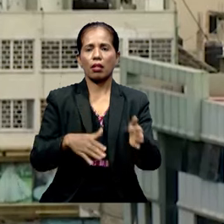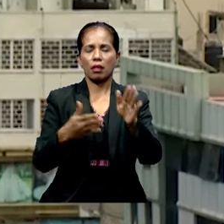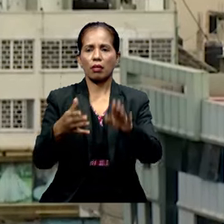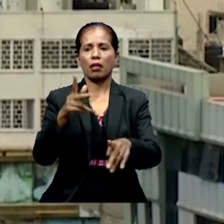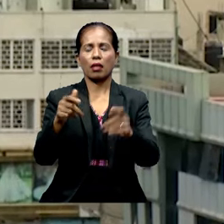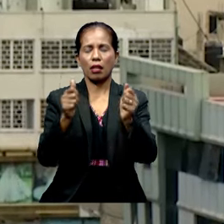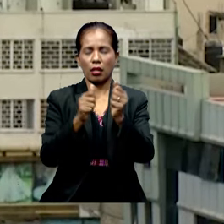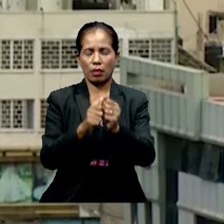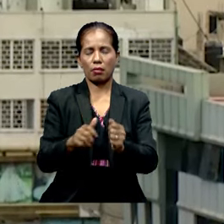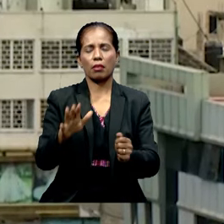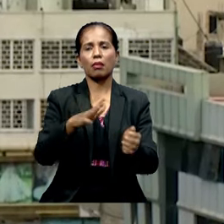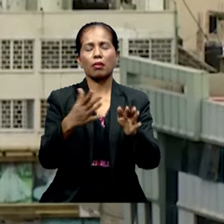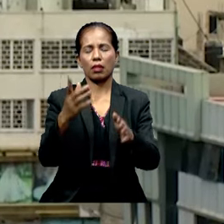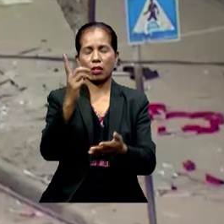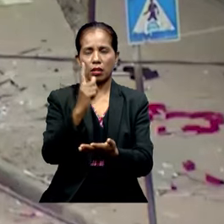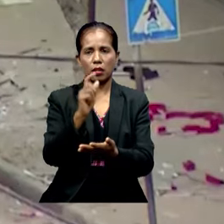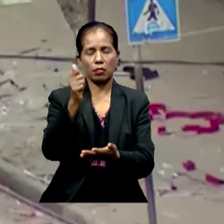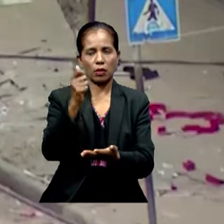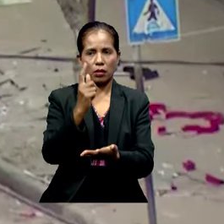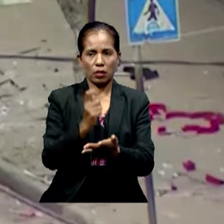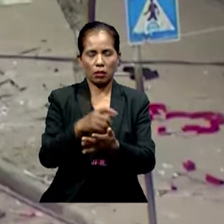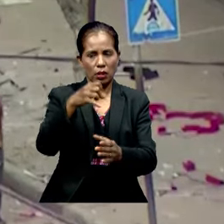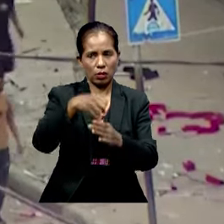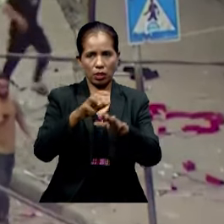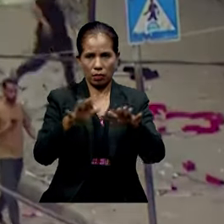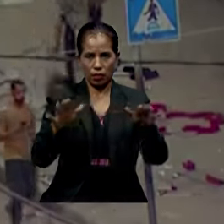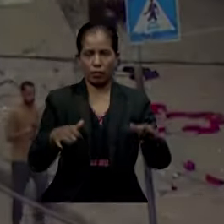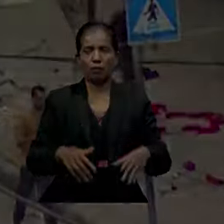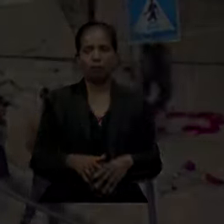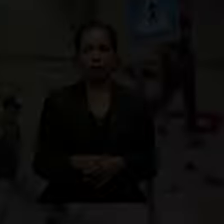marihu inclui la barik. Selina Lopes, Agustino da Costa, Yemen.